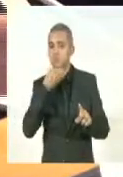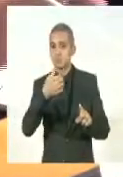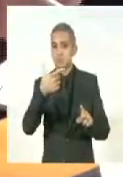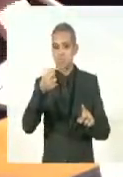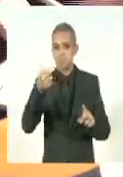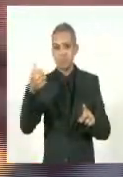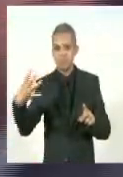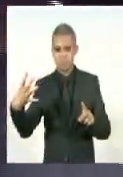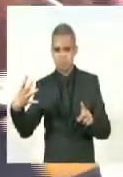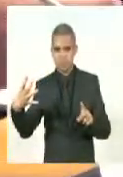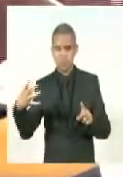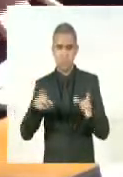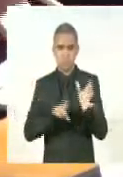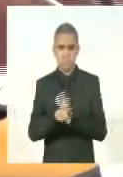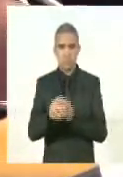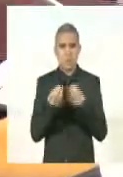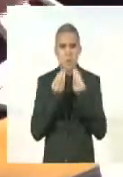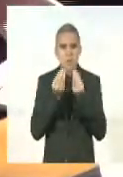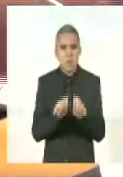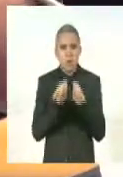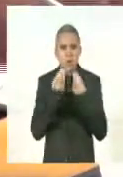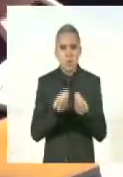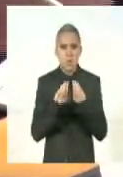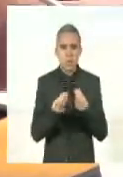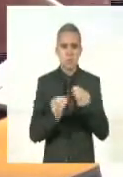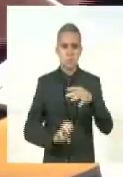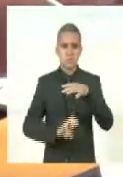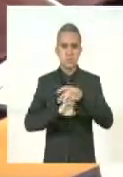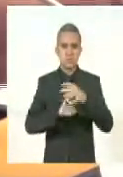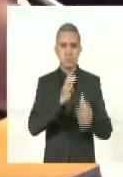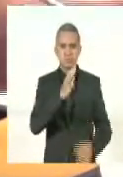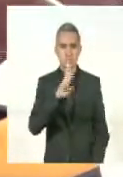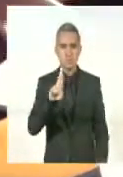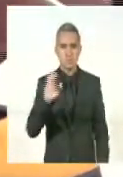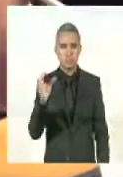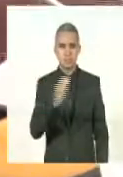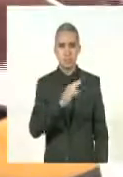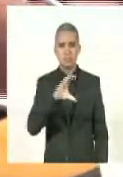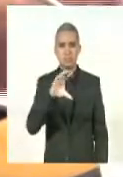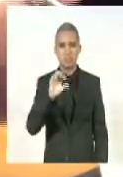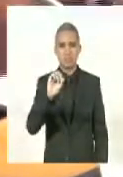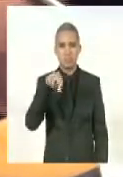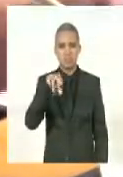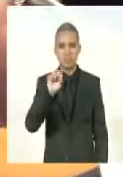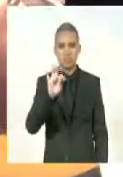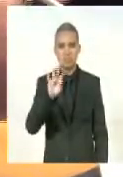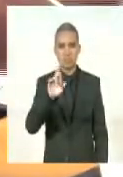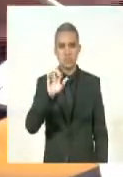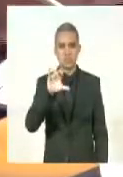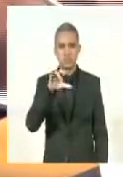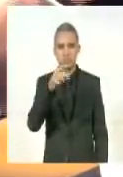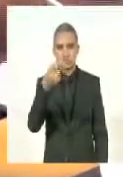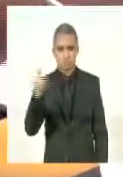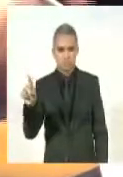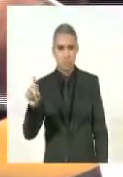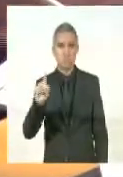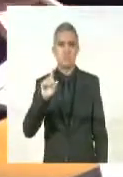essa BR Construções, Comércio e Serviço Limitada pôde ter realizado serviço